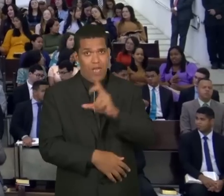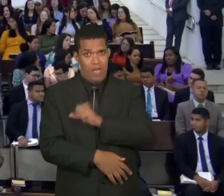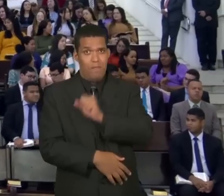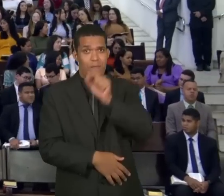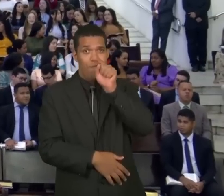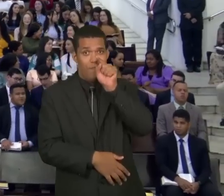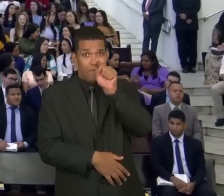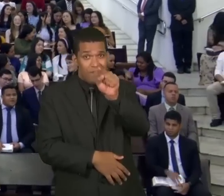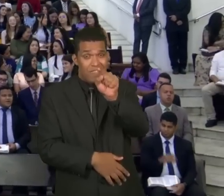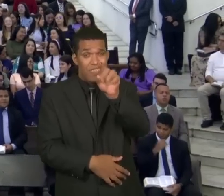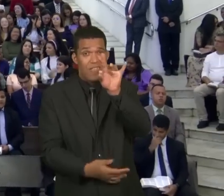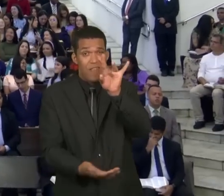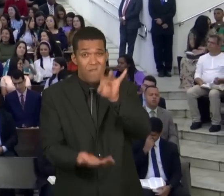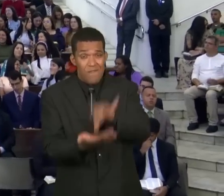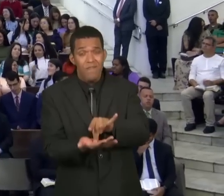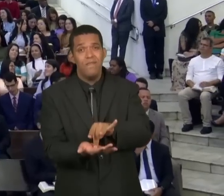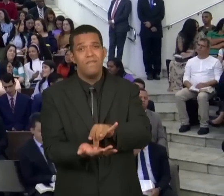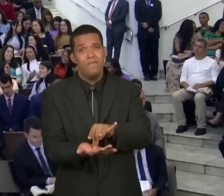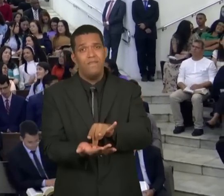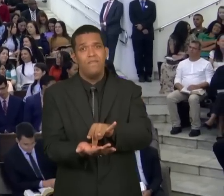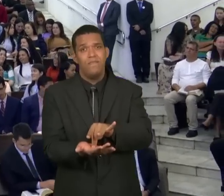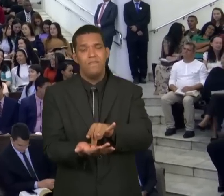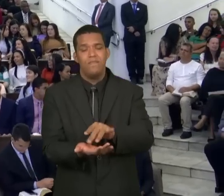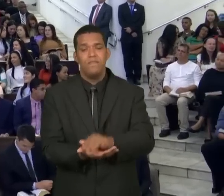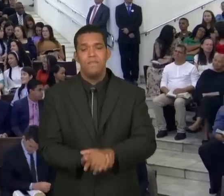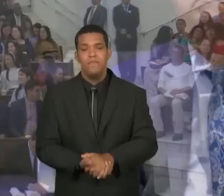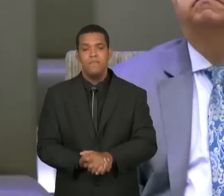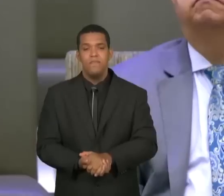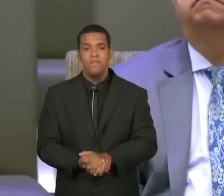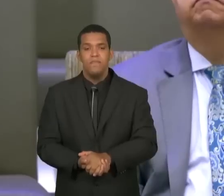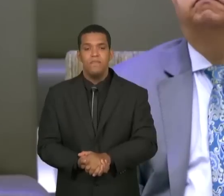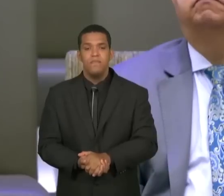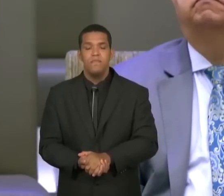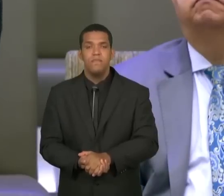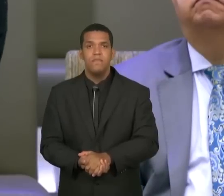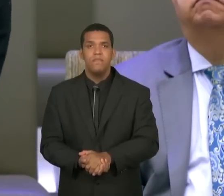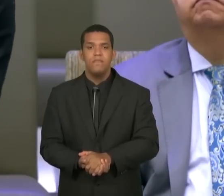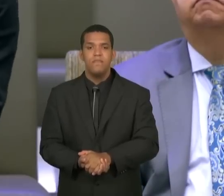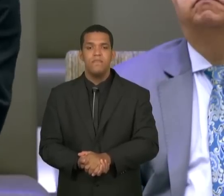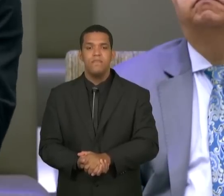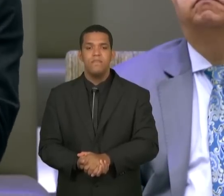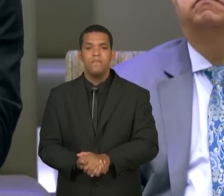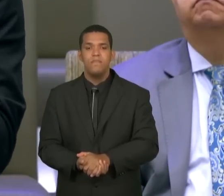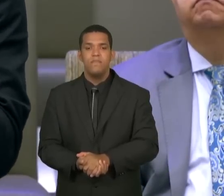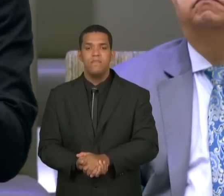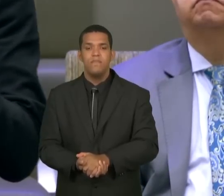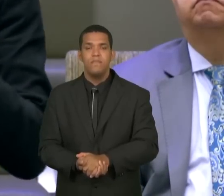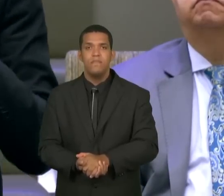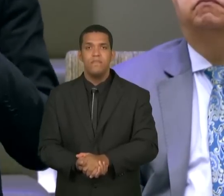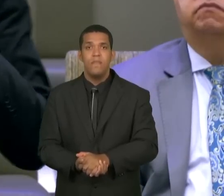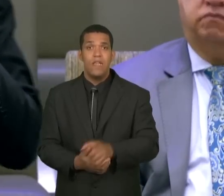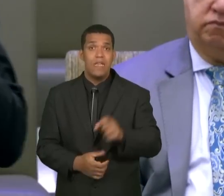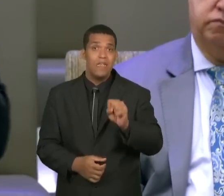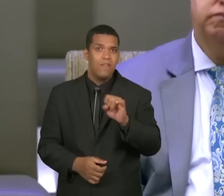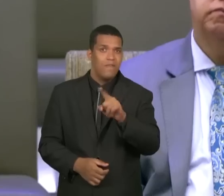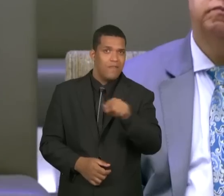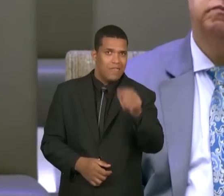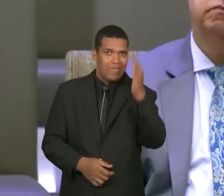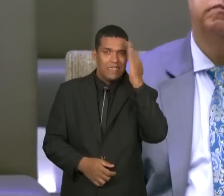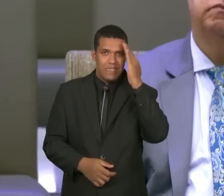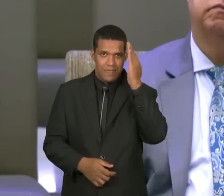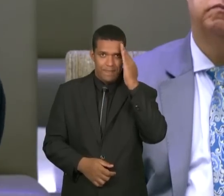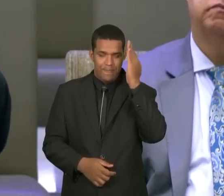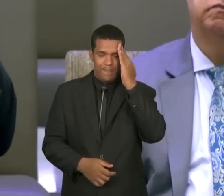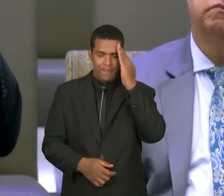e Ele te ama na condição em que você está se você entende esta expressão